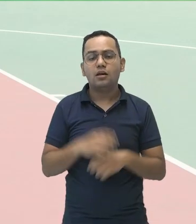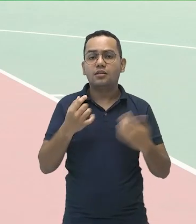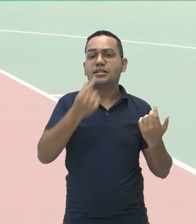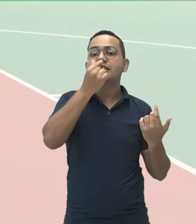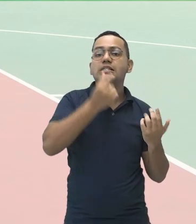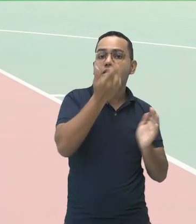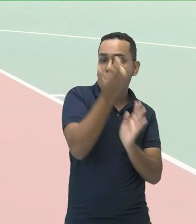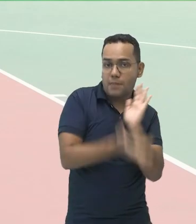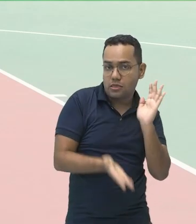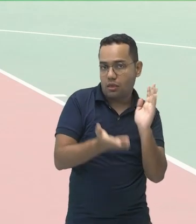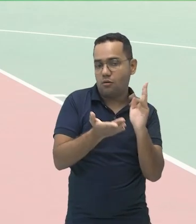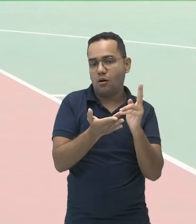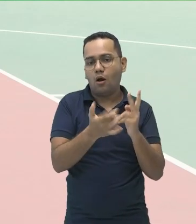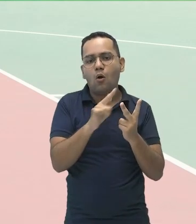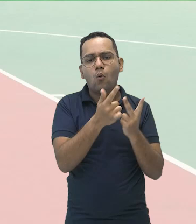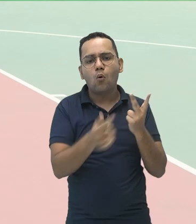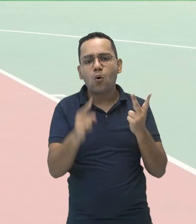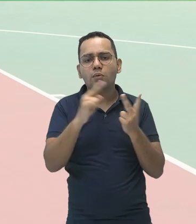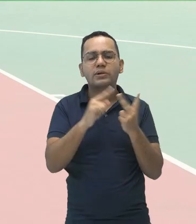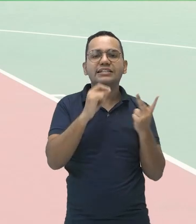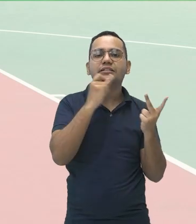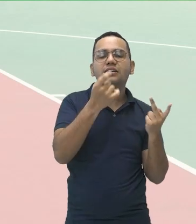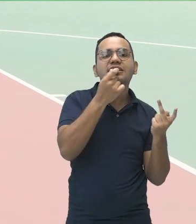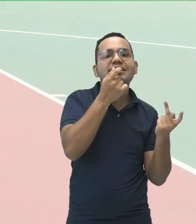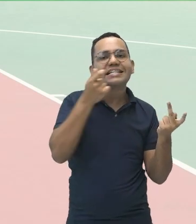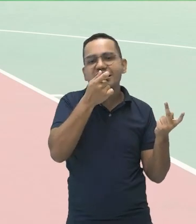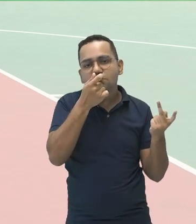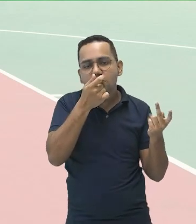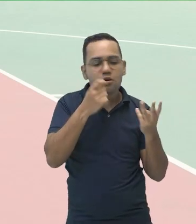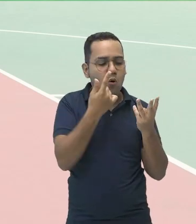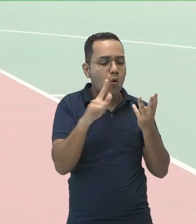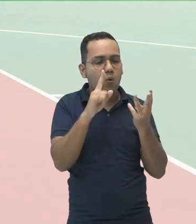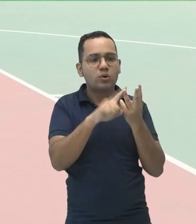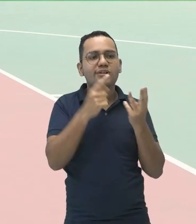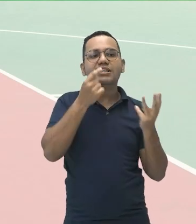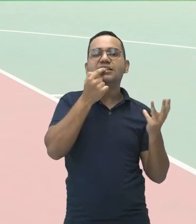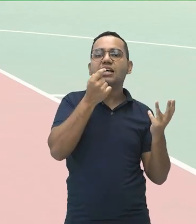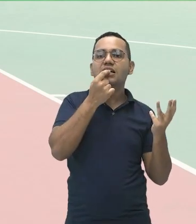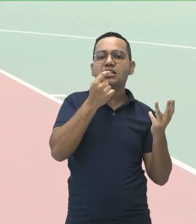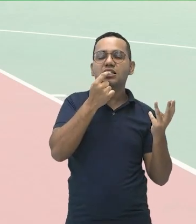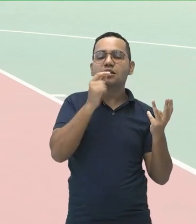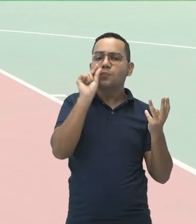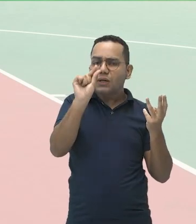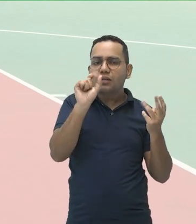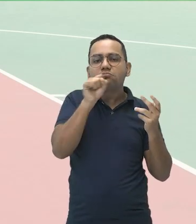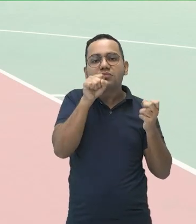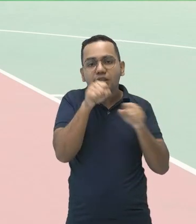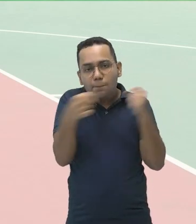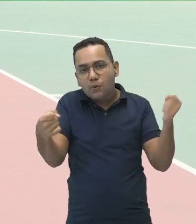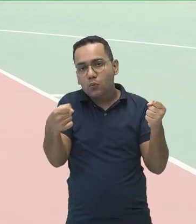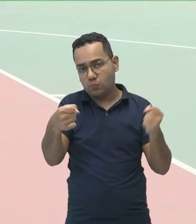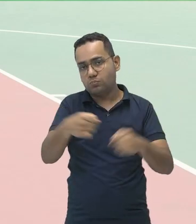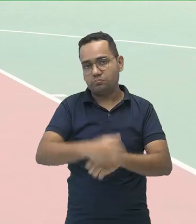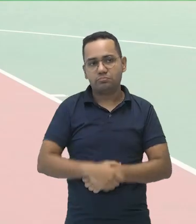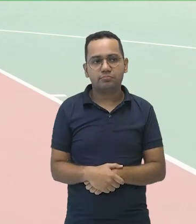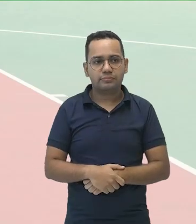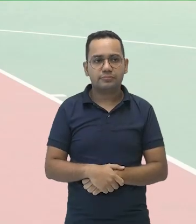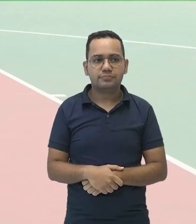o dente ficou ali só um pouco molezinho e o outro, o dente quebrou ali pela metade, tá